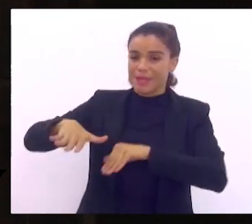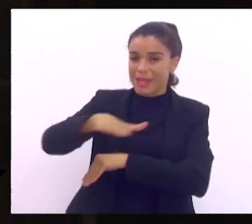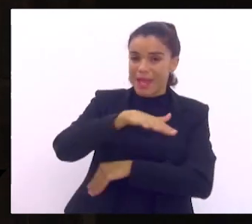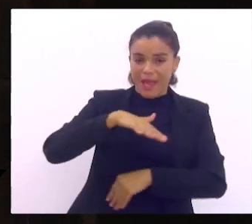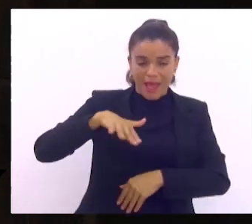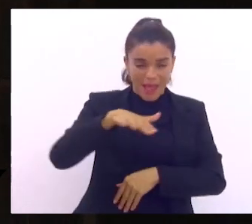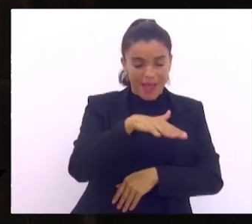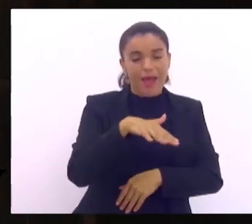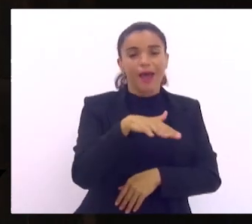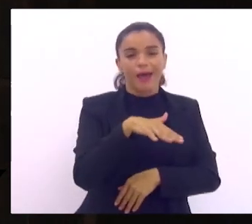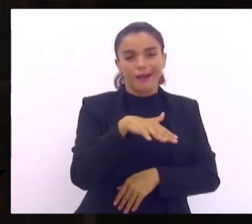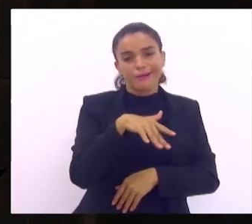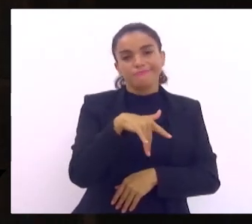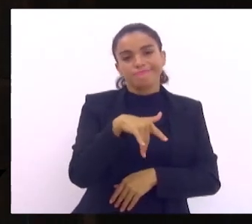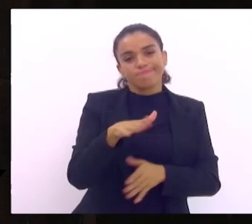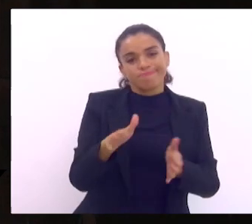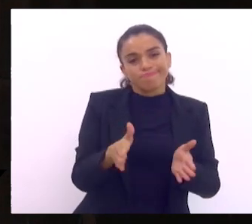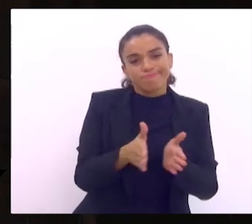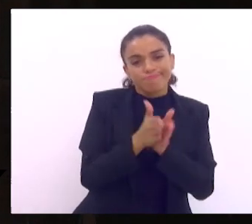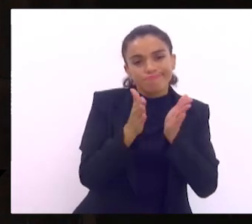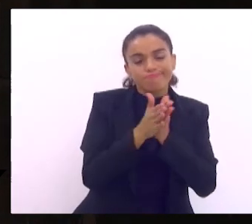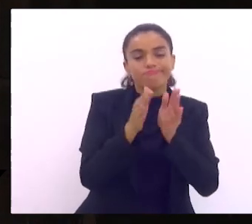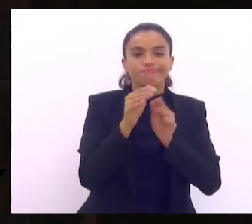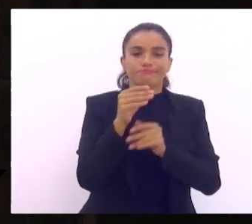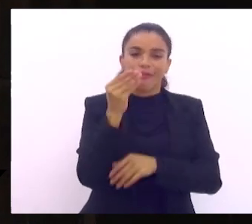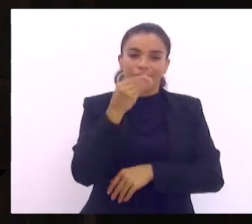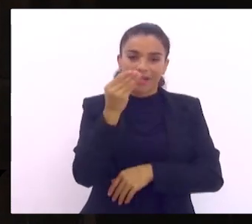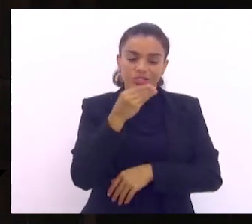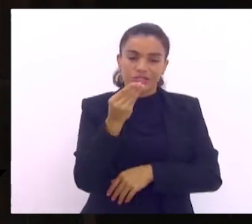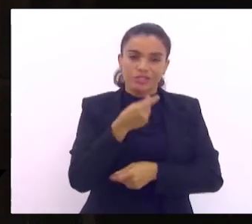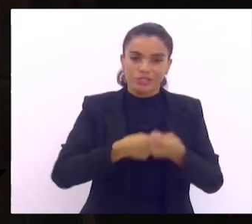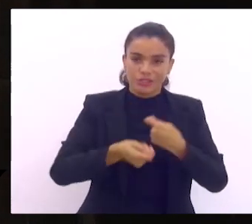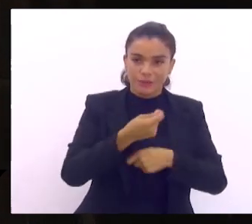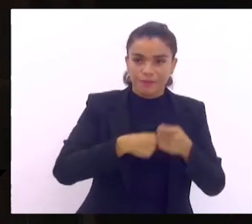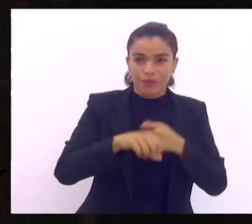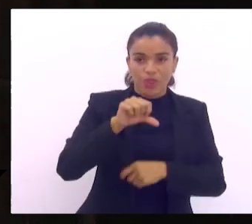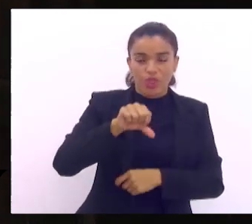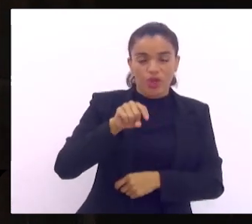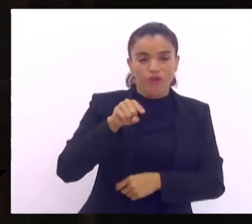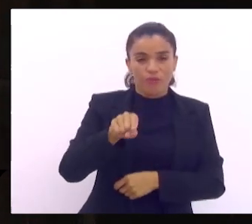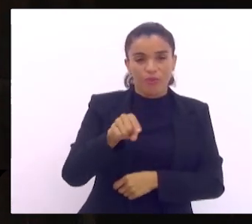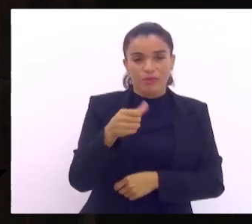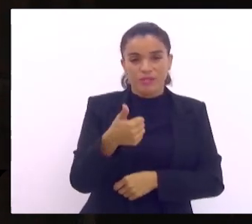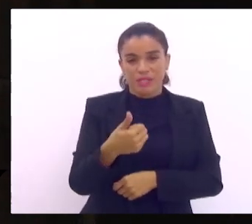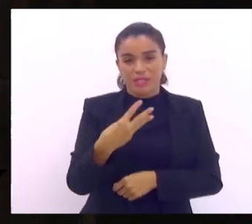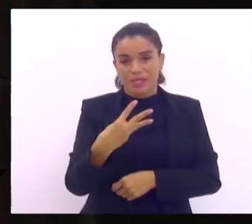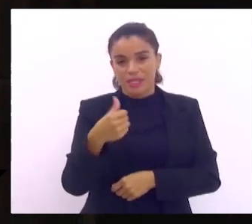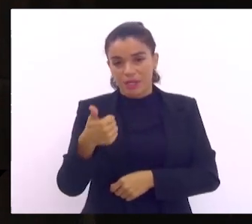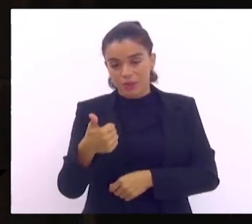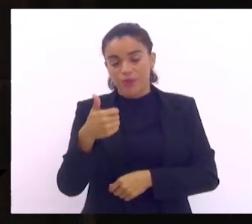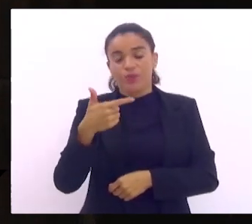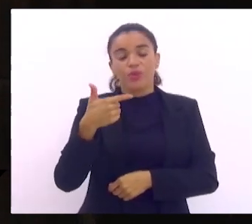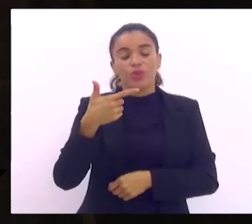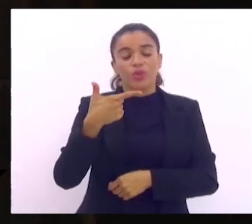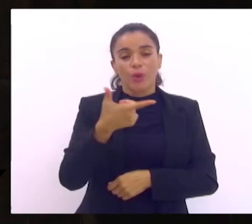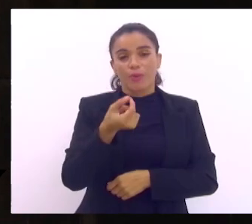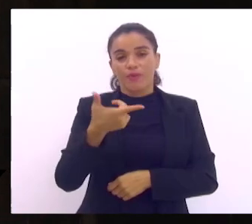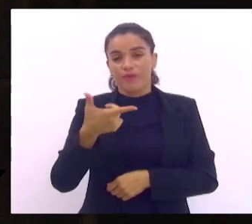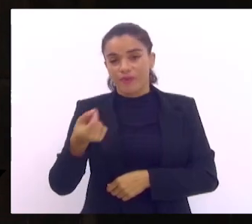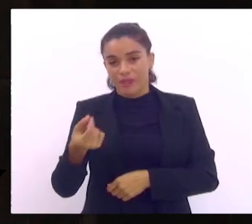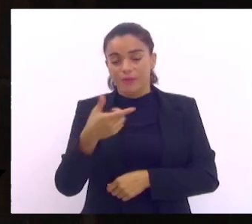populares, observando o disposto nas leis estadual 9.131 de 2020 e